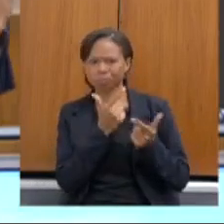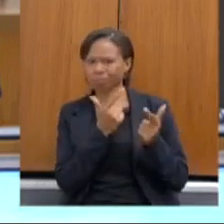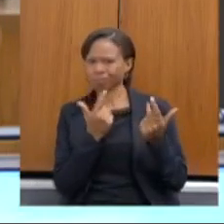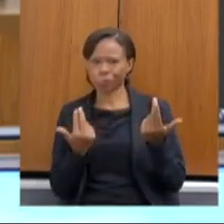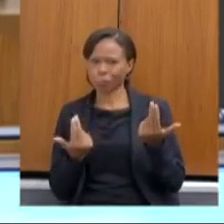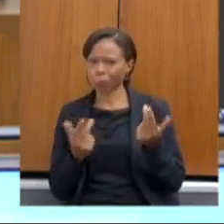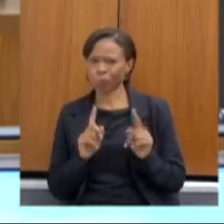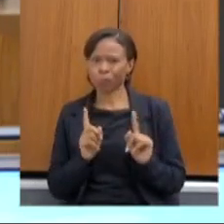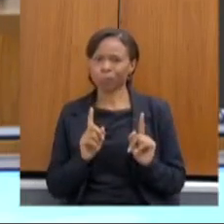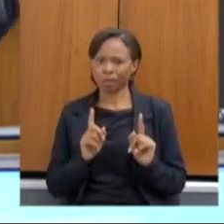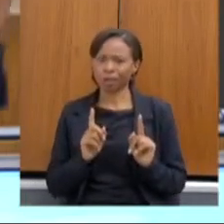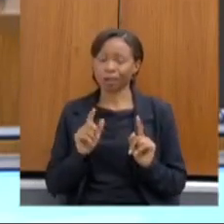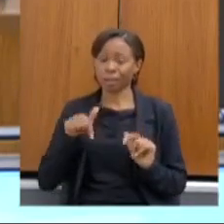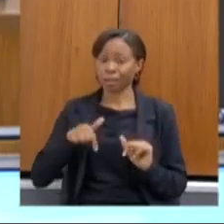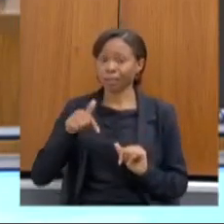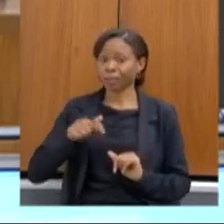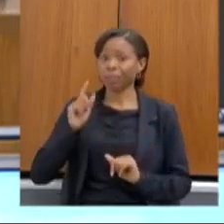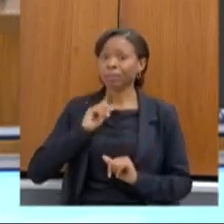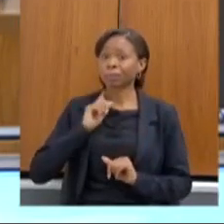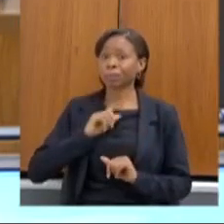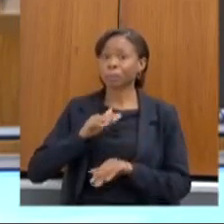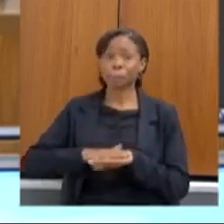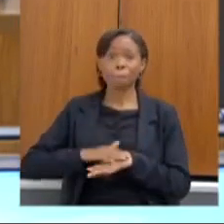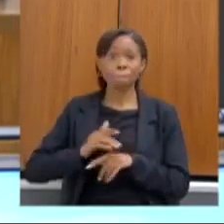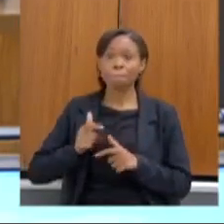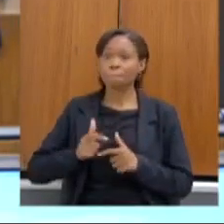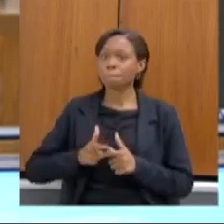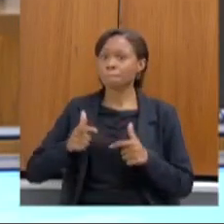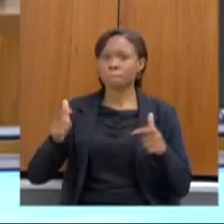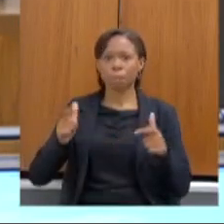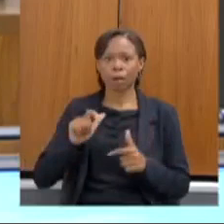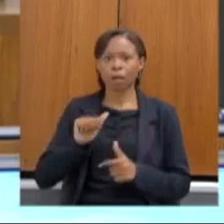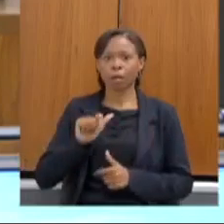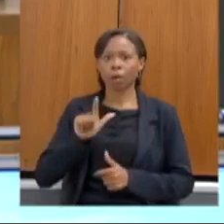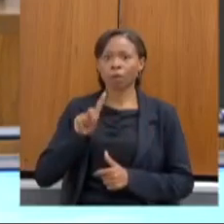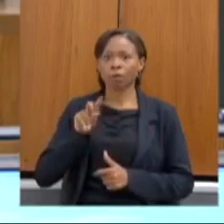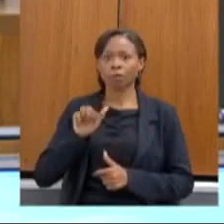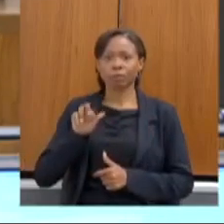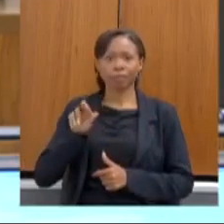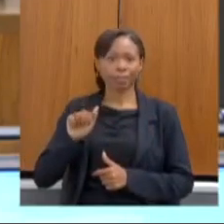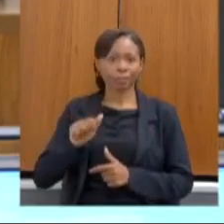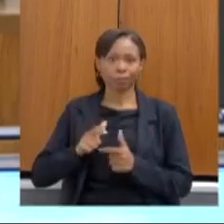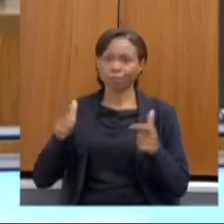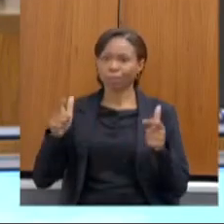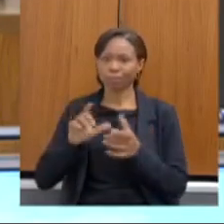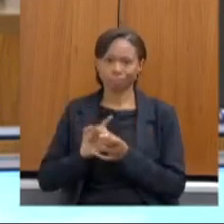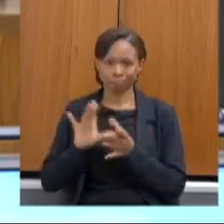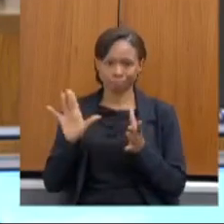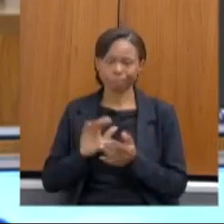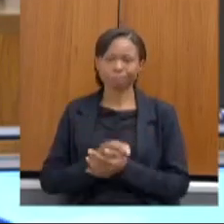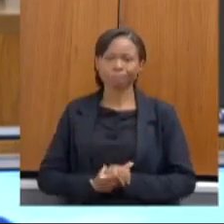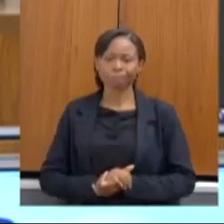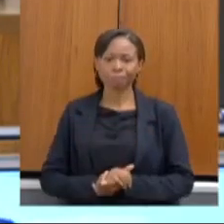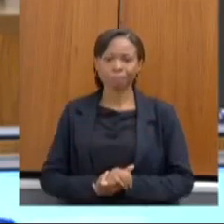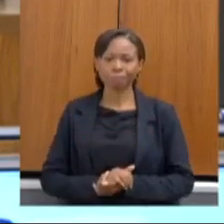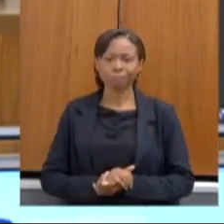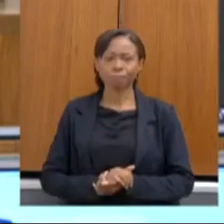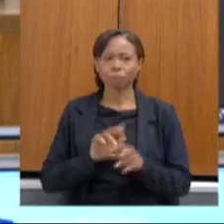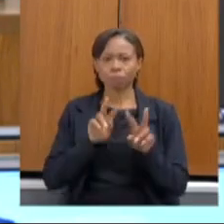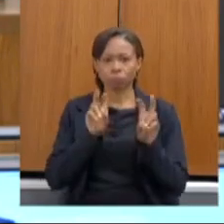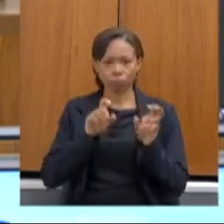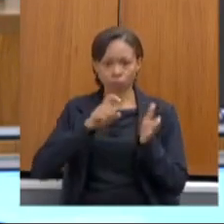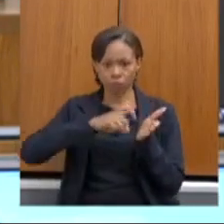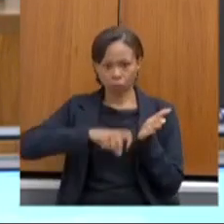desconta aí como o estado com maior número de alvarás liberados do país hoje é sobre a tributação eu